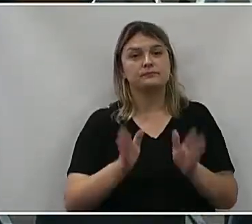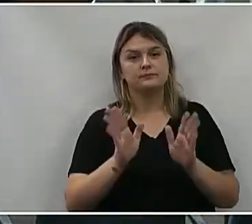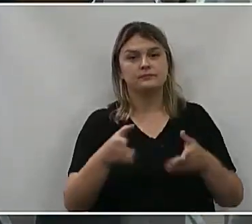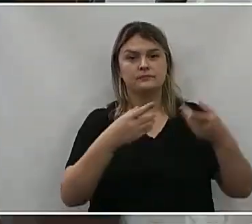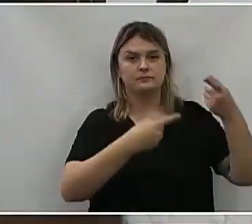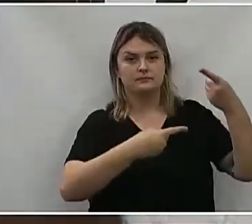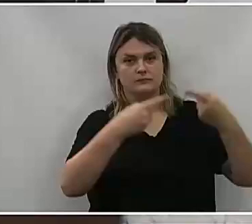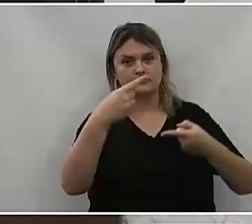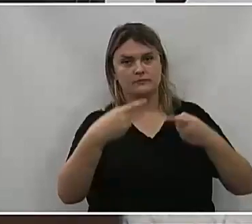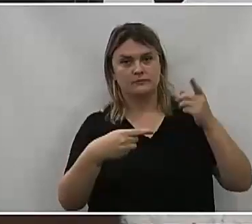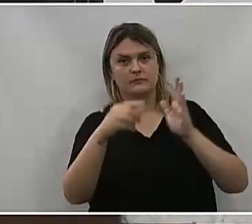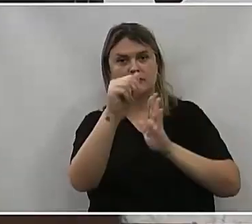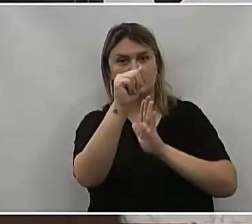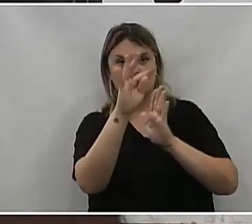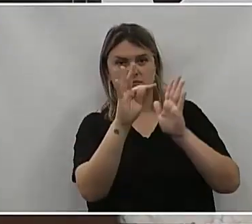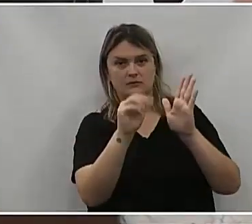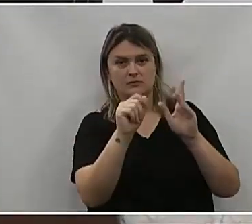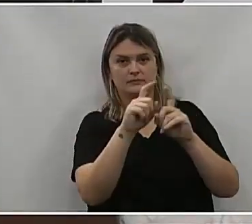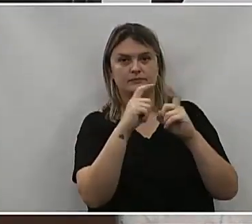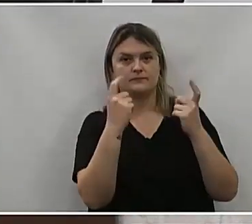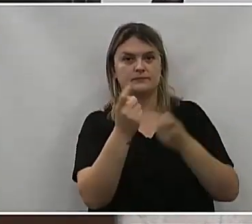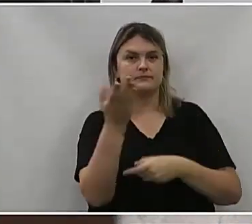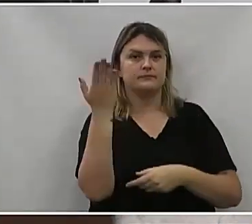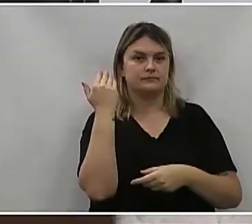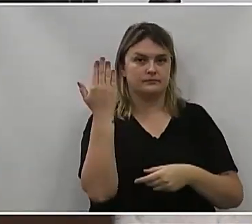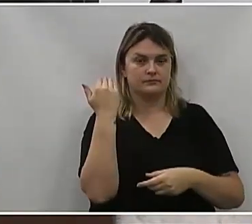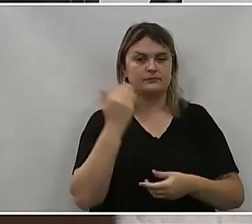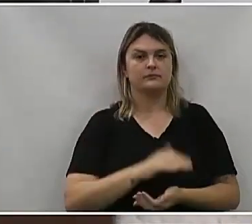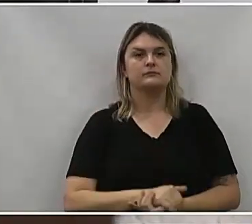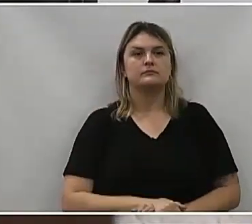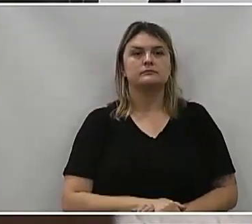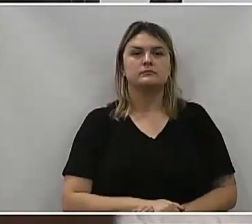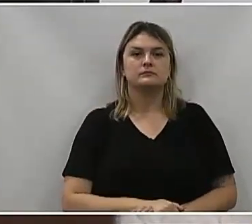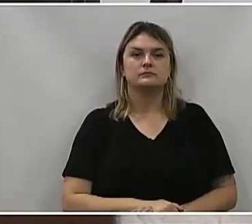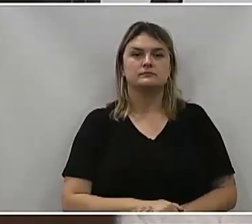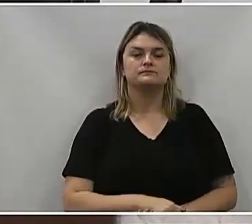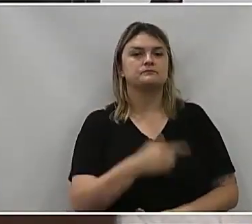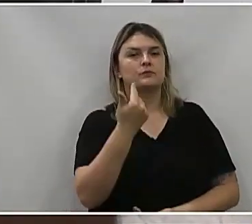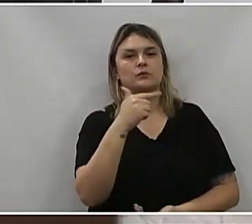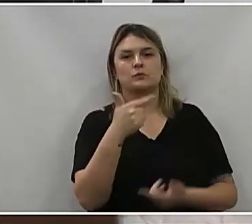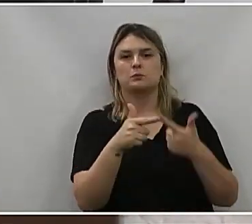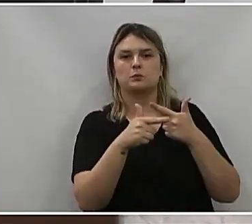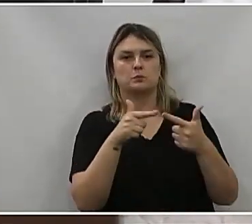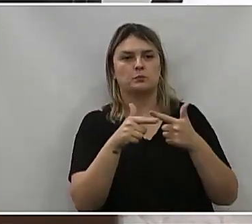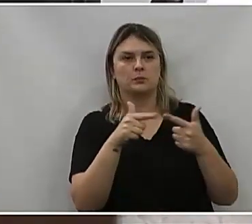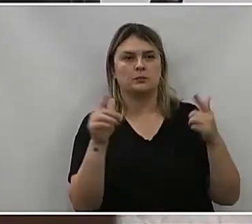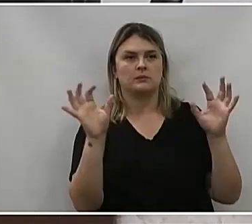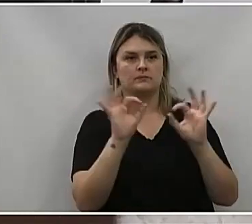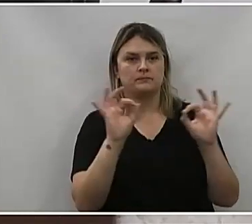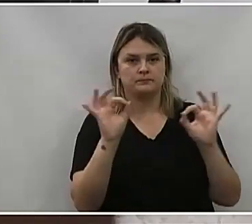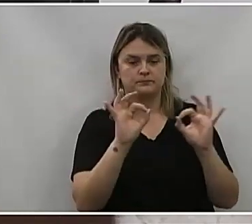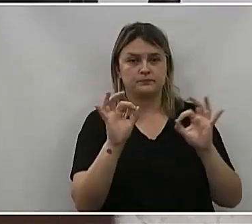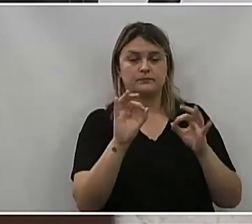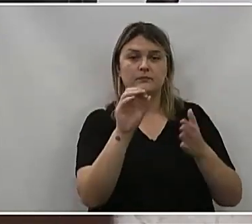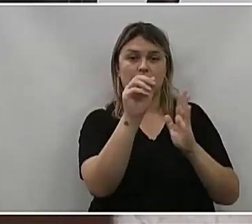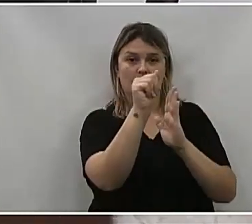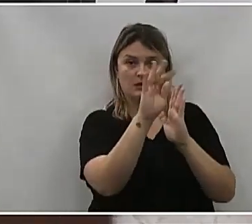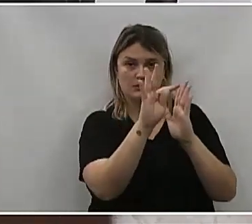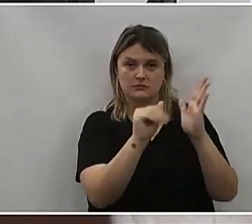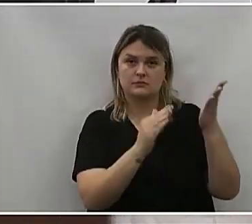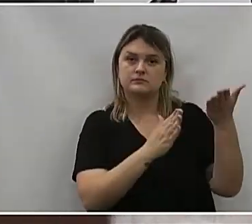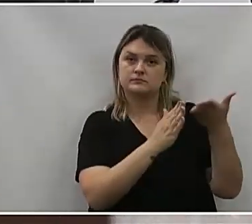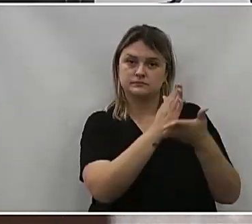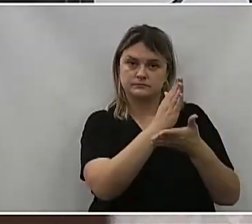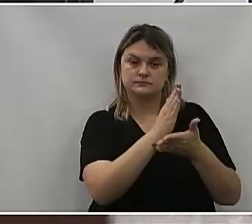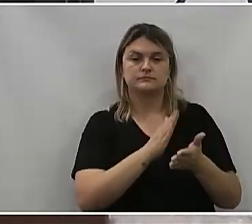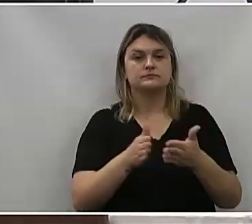Colocamos em discussão a ata da reunião anterior. Não havendo retificação ou impugnação, a mesma